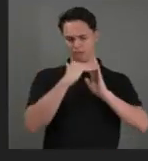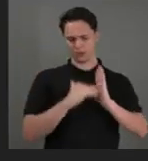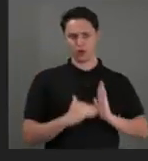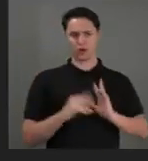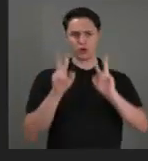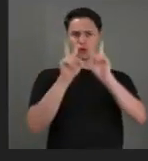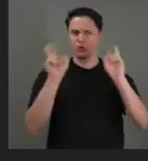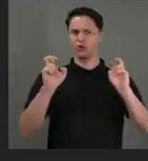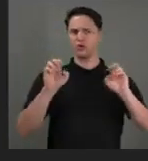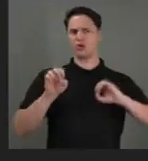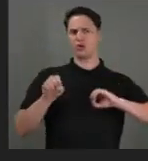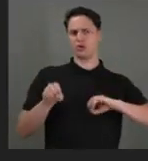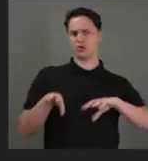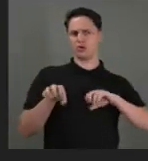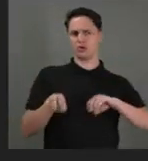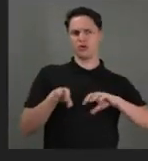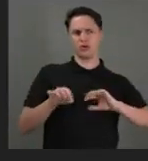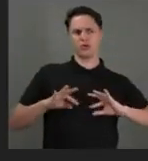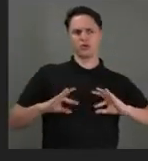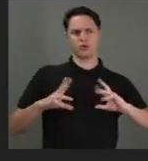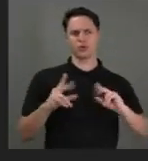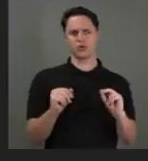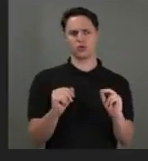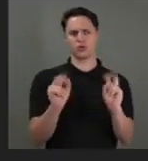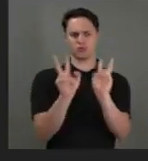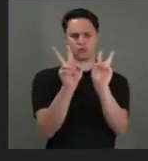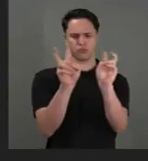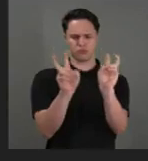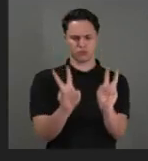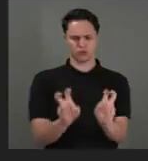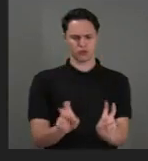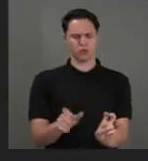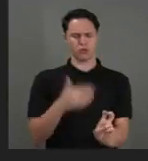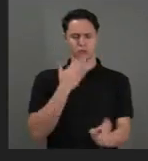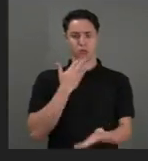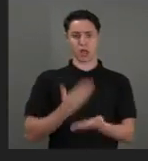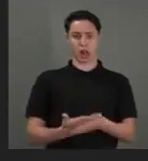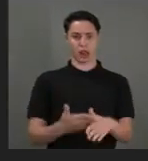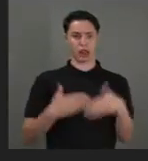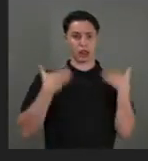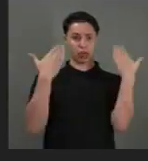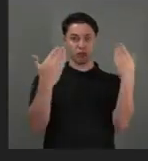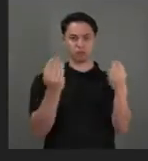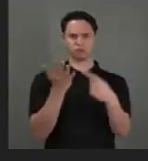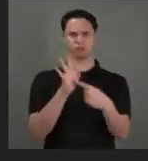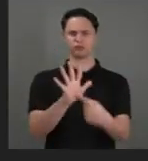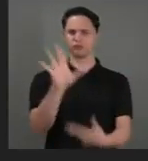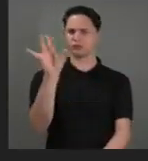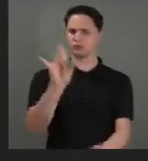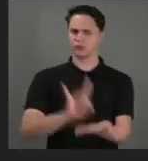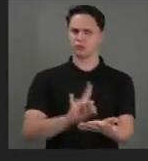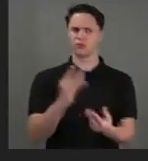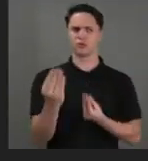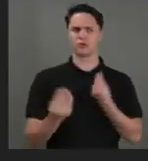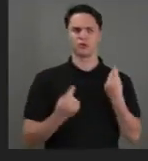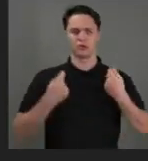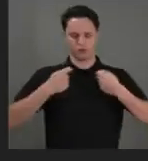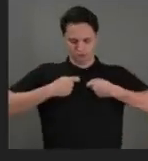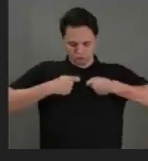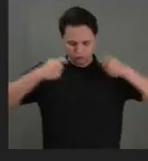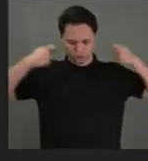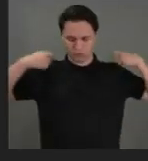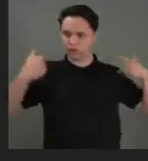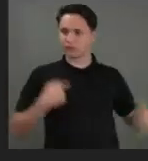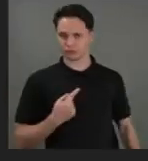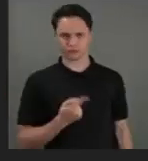educação, sobre todos os assuntos, é algo estarrecedor, que mostra realmente que tem que tirar a toga e ir para a